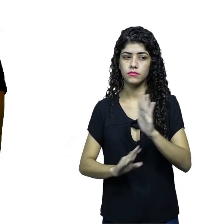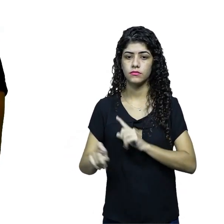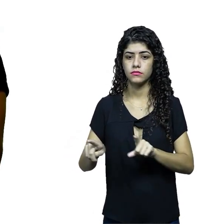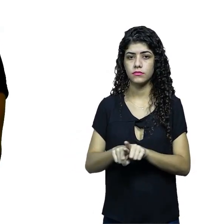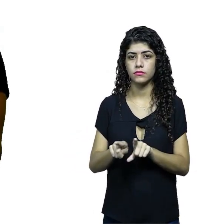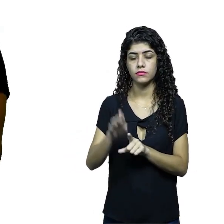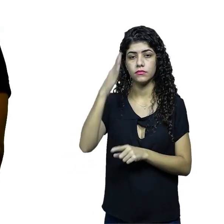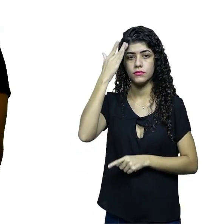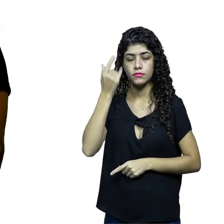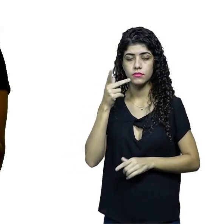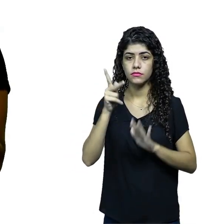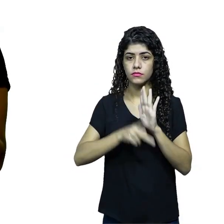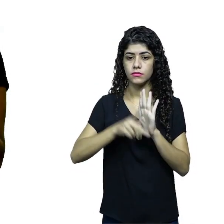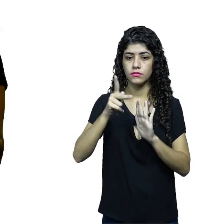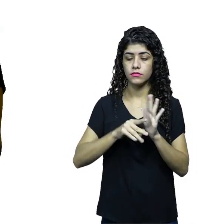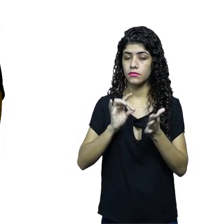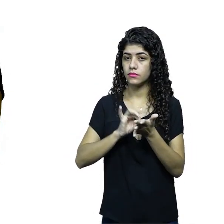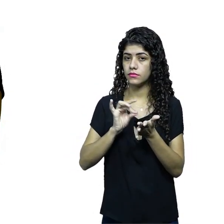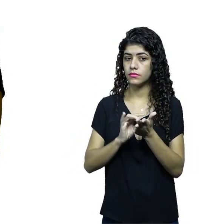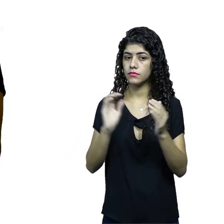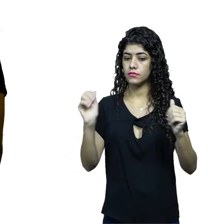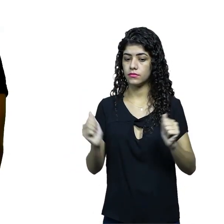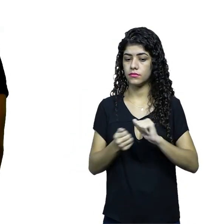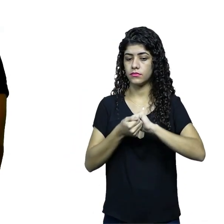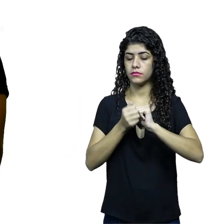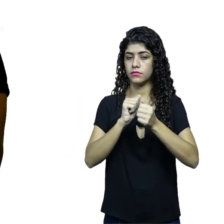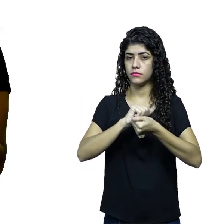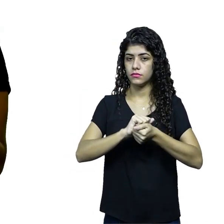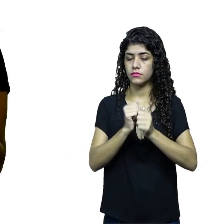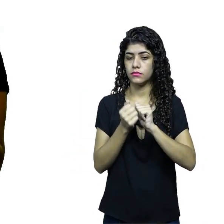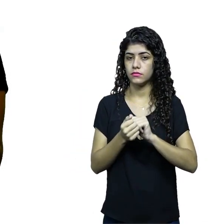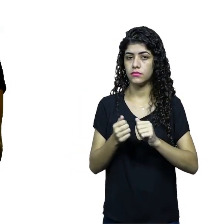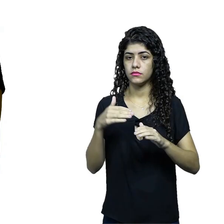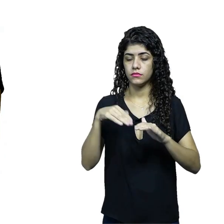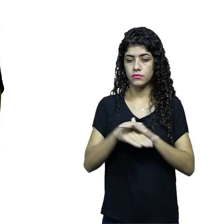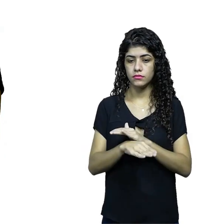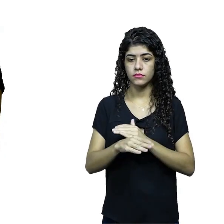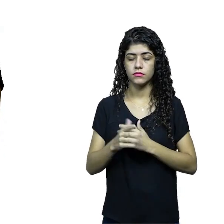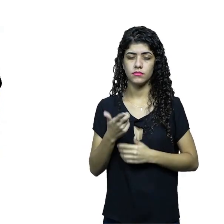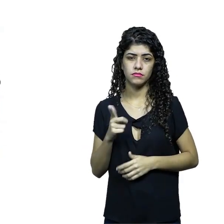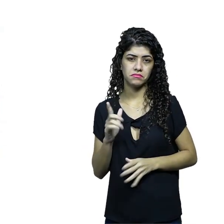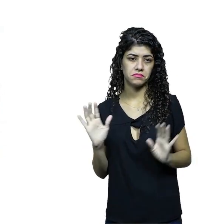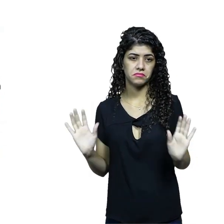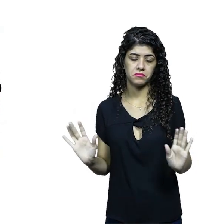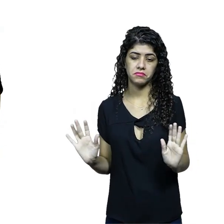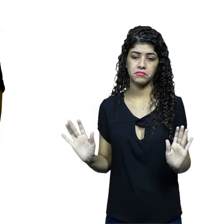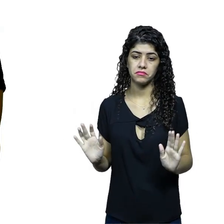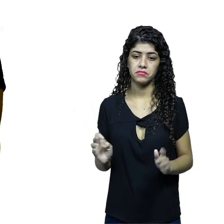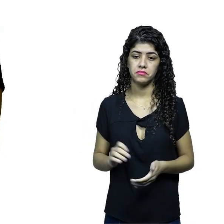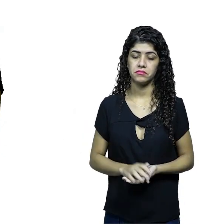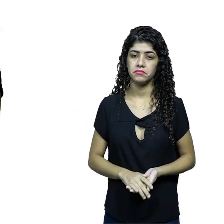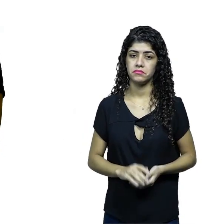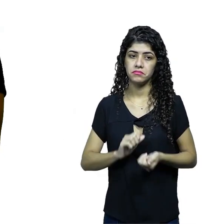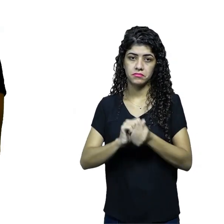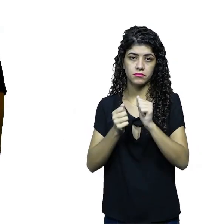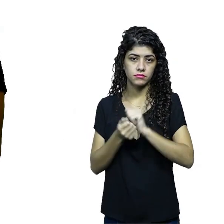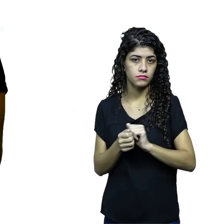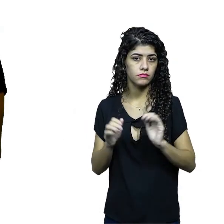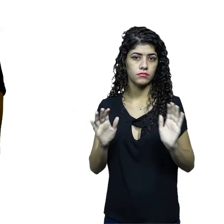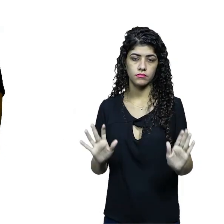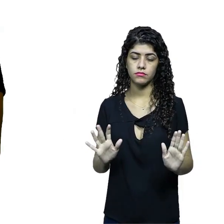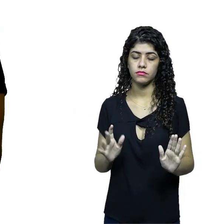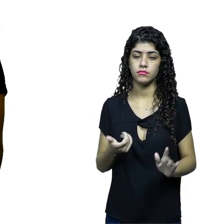com cuidado e saber se o seu projeto de fato cabe ali dentro. Por quê? Porque se não for algo que